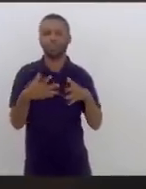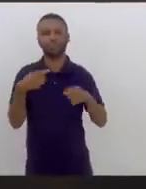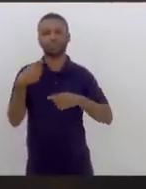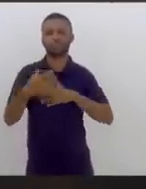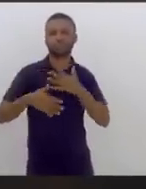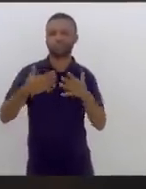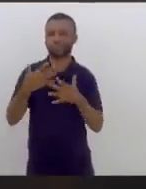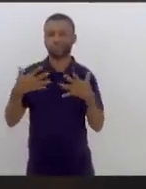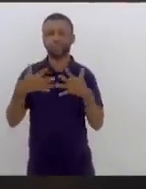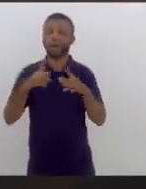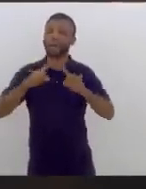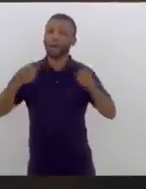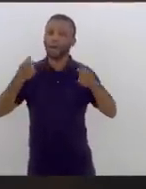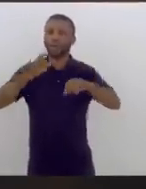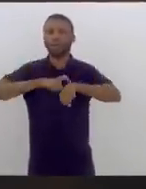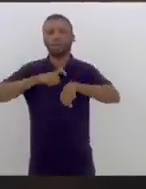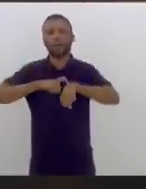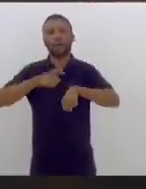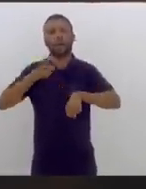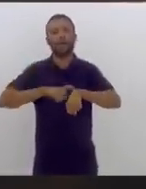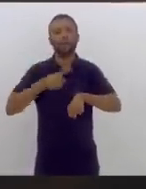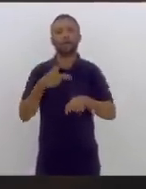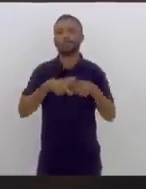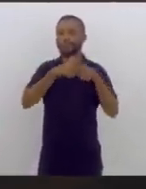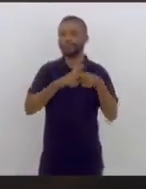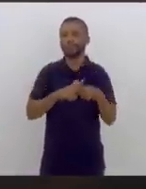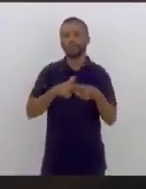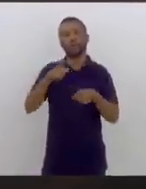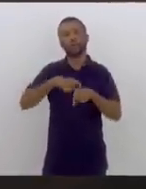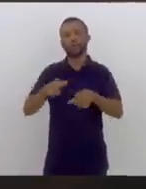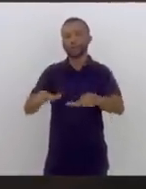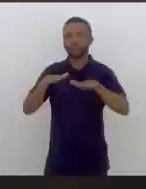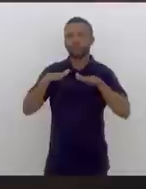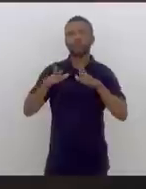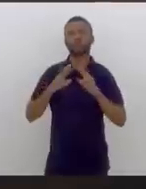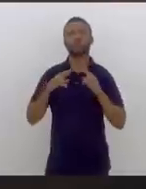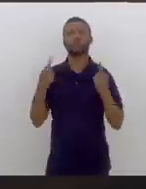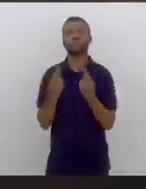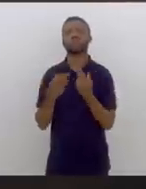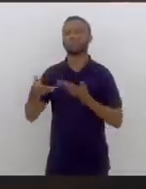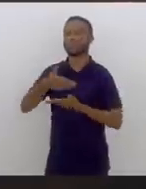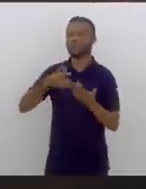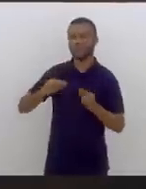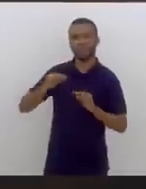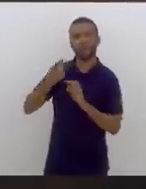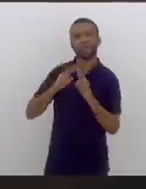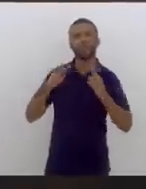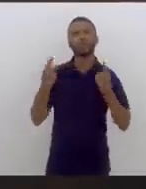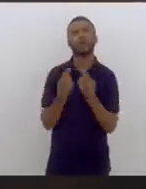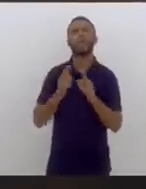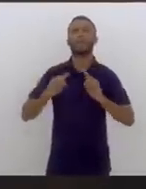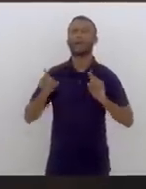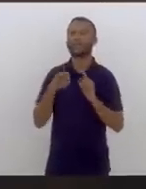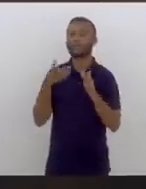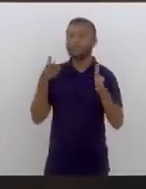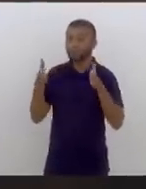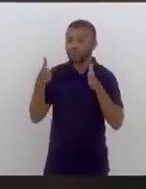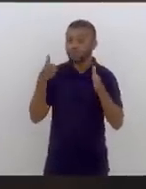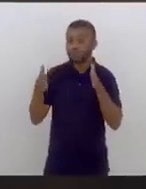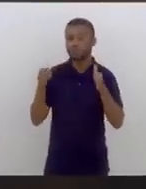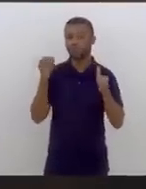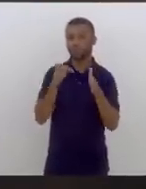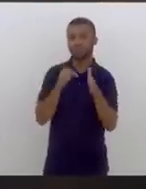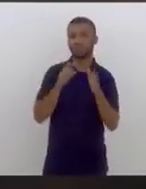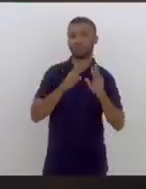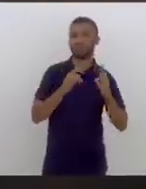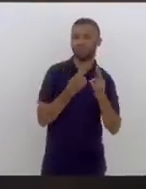mas hoje chegou a hora da gente começar a reparar é nessa audiência pública é nesta próxima Marcelo só que no intervalo de uma e outra